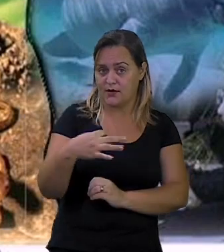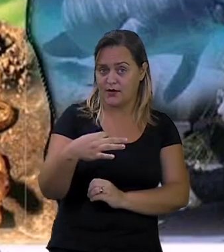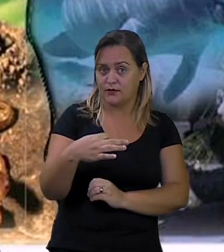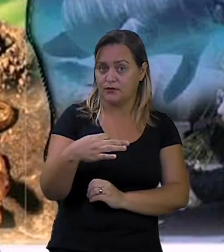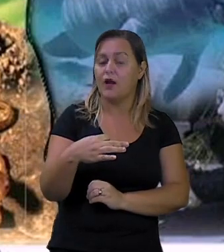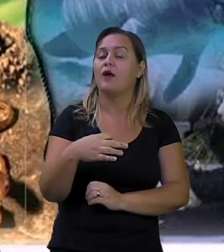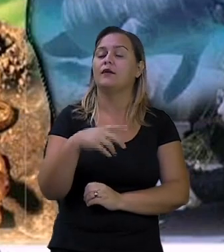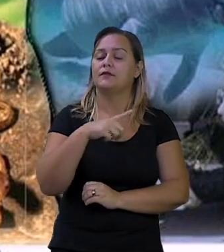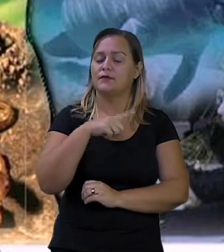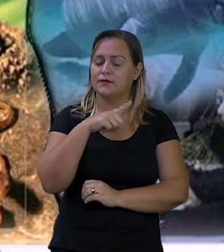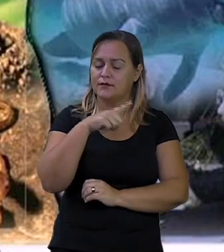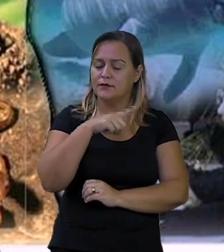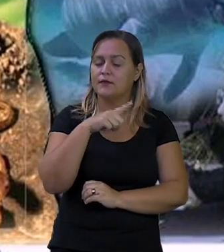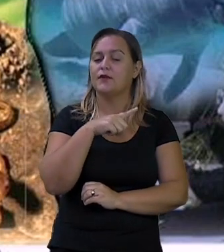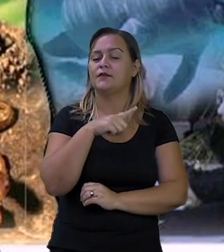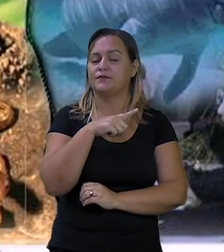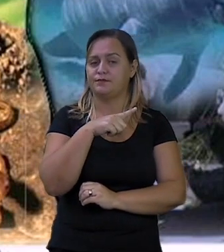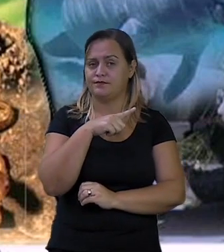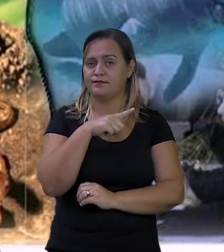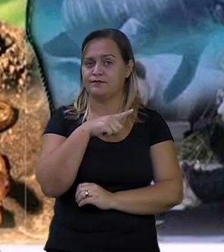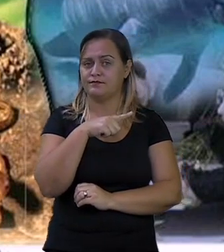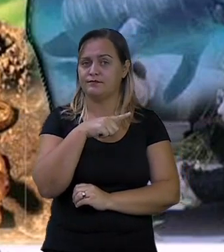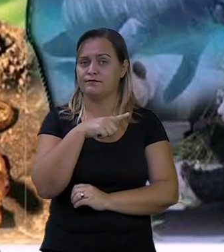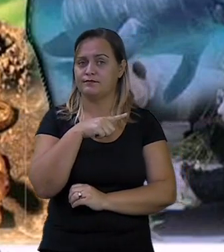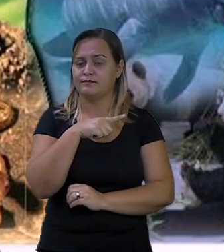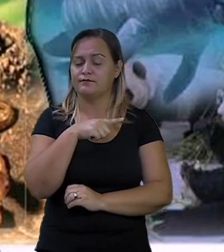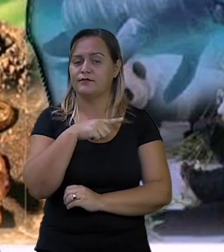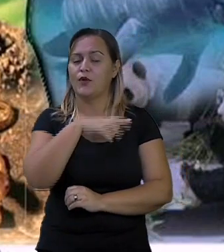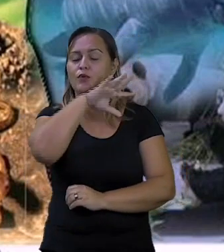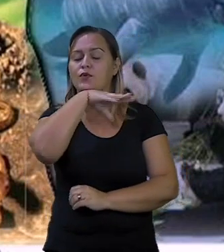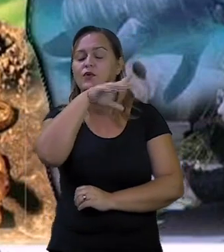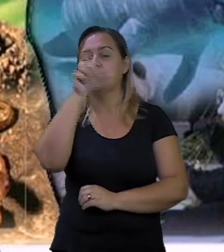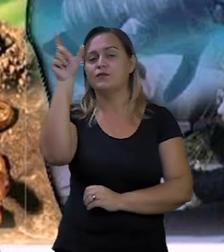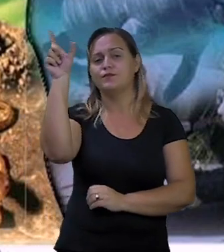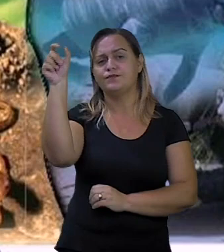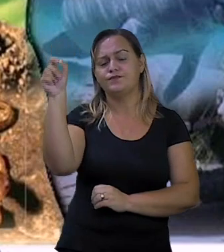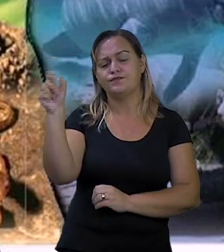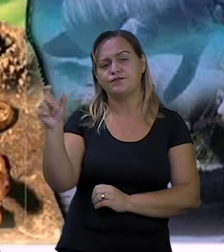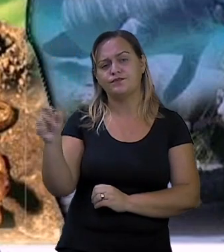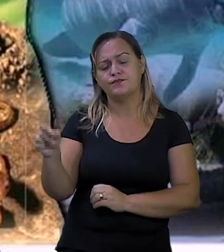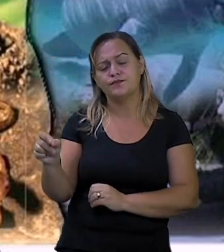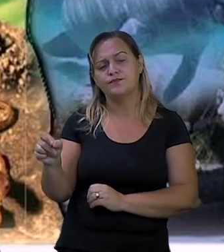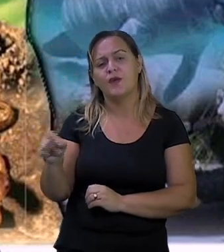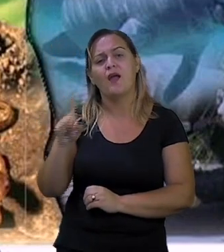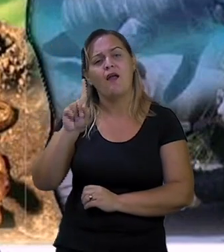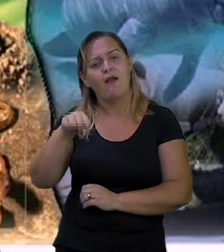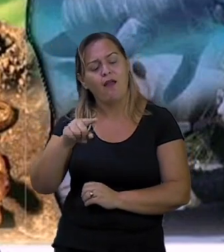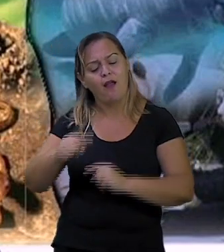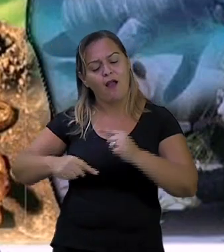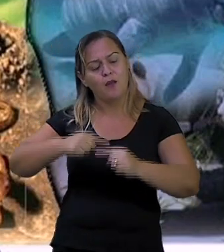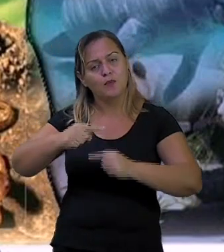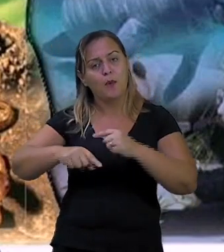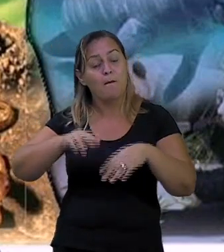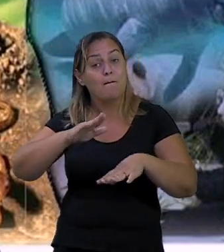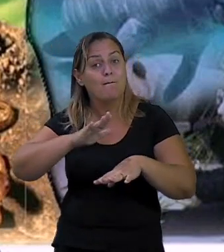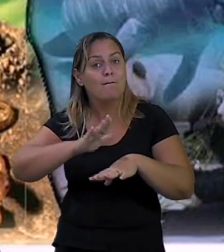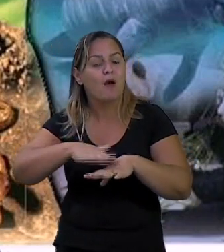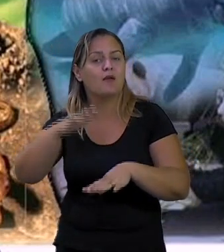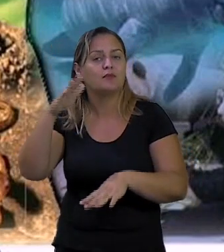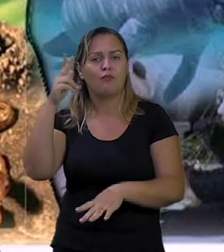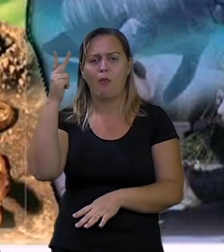Esta é a atividade de reprodução mas como